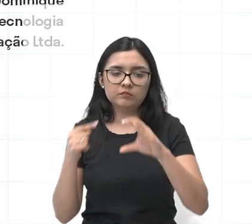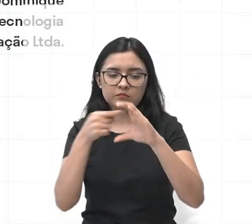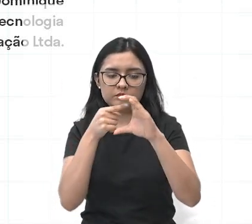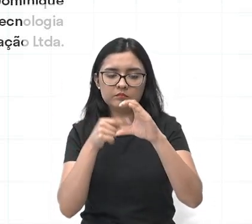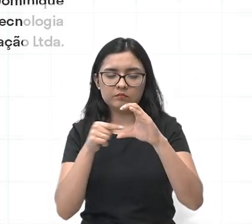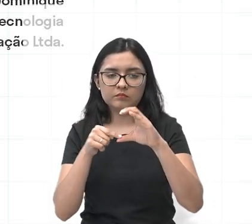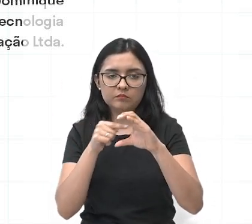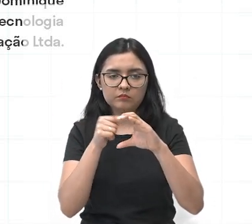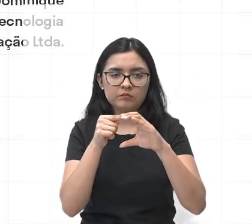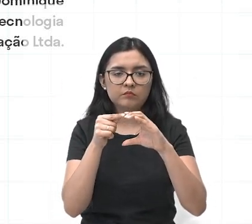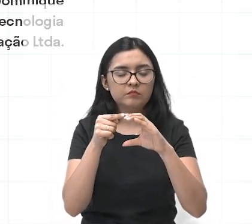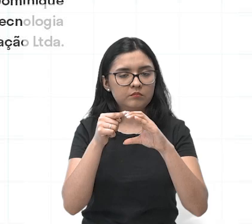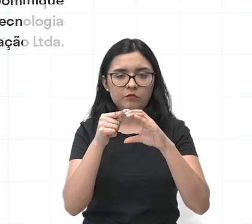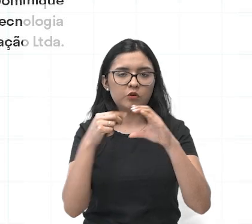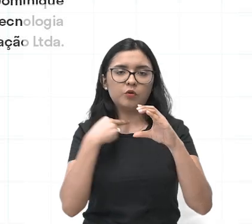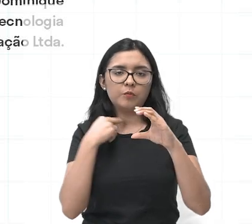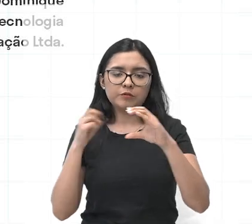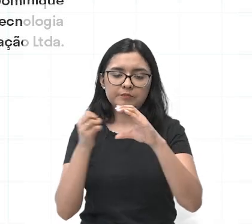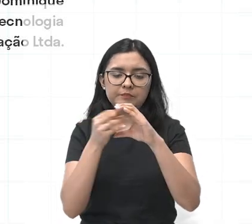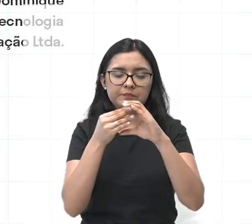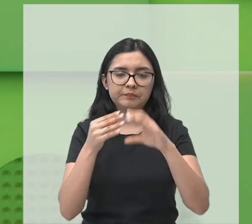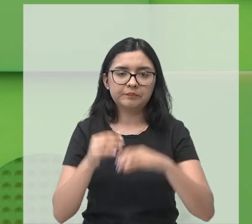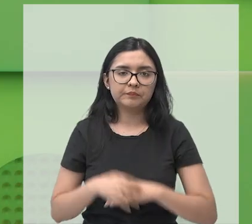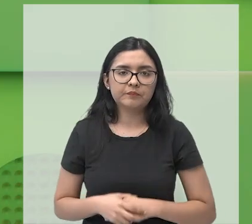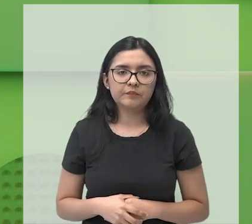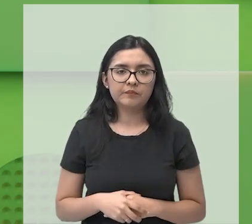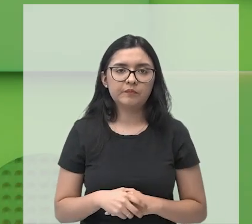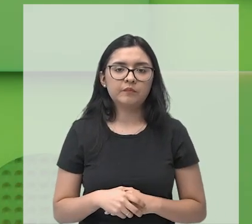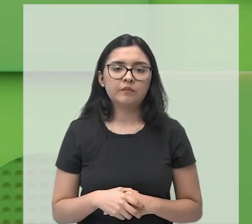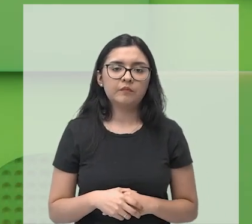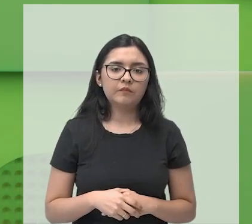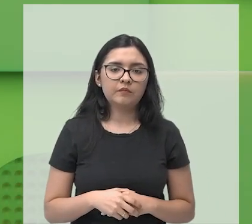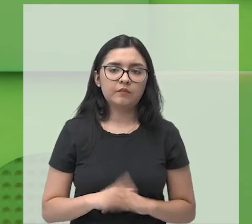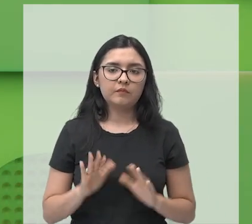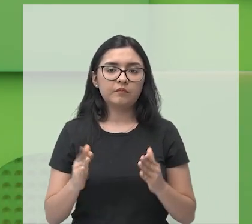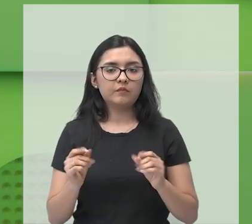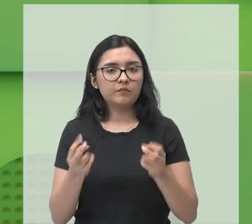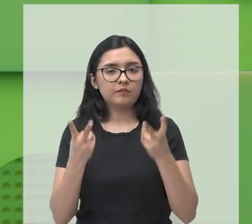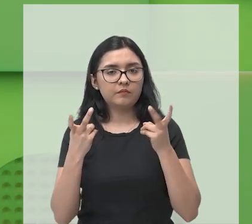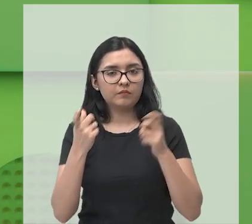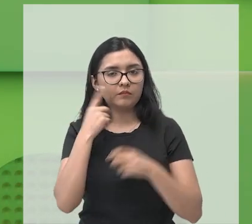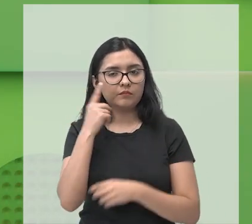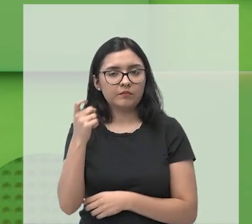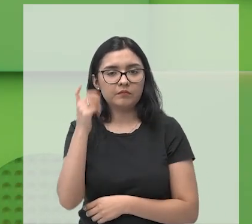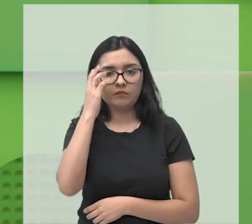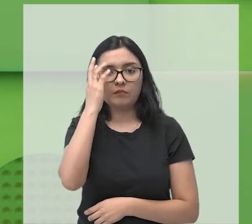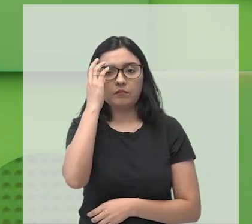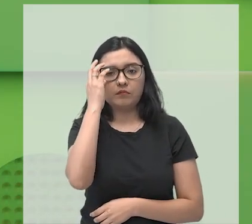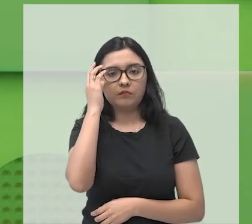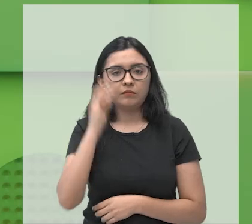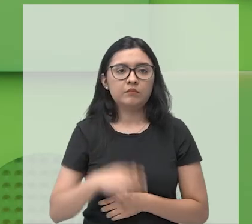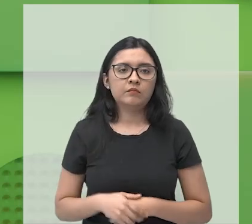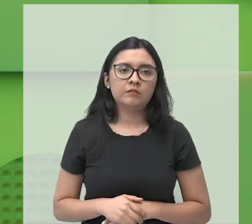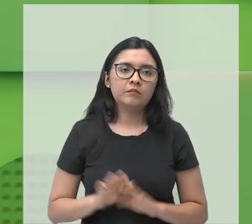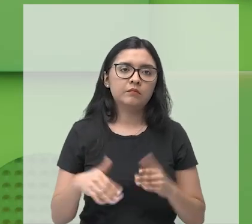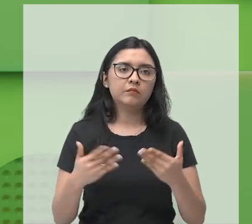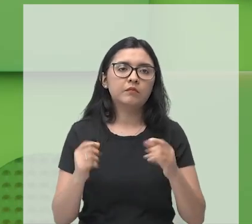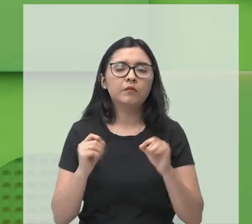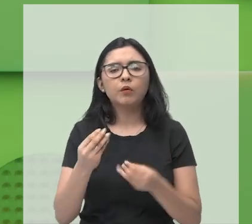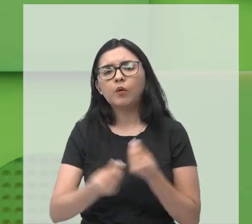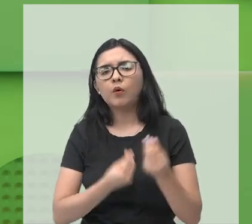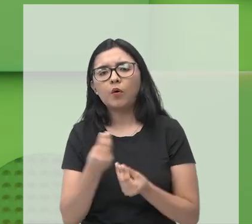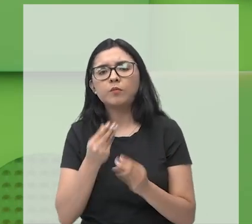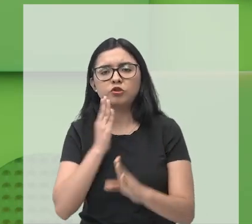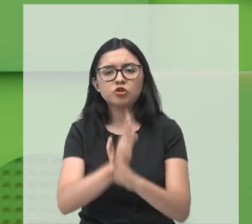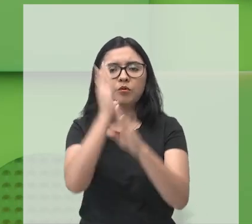pontos onde não deveria se formar a nossa imagem, né? Olha só que interessante. E quanto ao diagnóstico